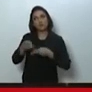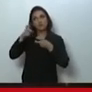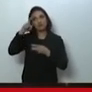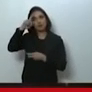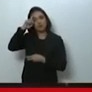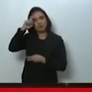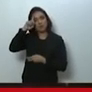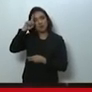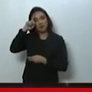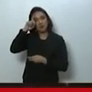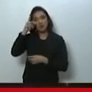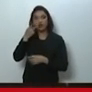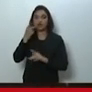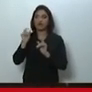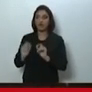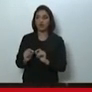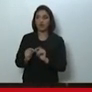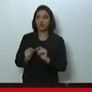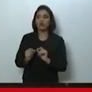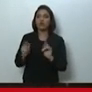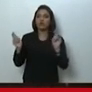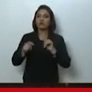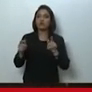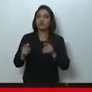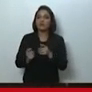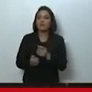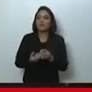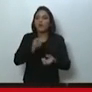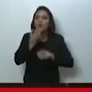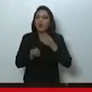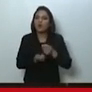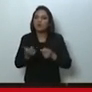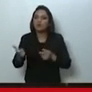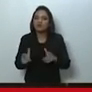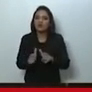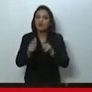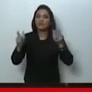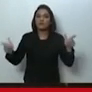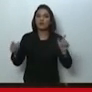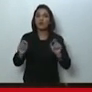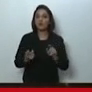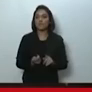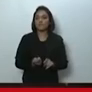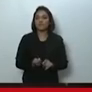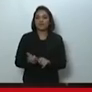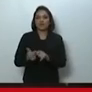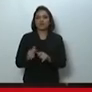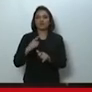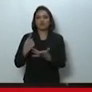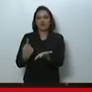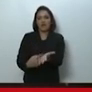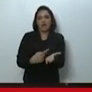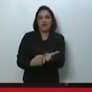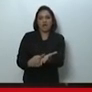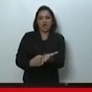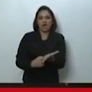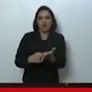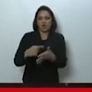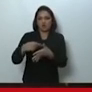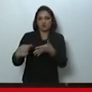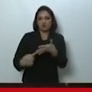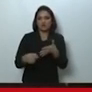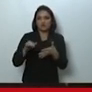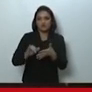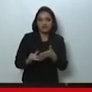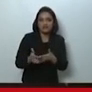eu moro agora preview para os colaboradores a possibilidade de ampliação pelo juiz da execução dos benefícios previstos No acordo Caso